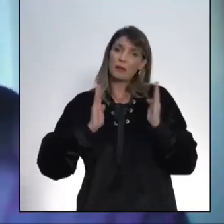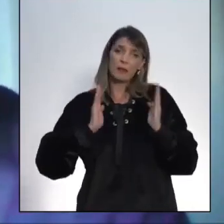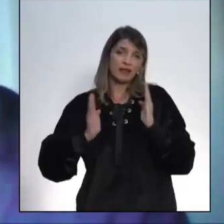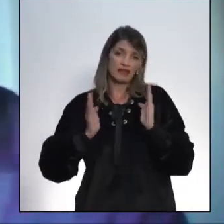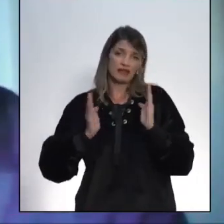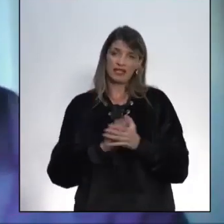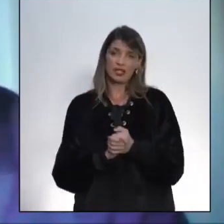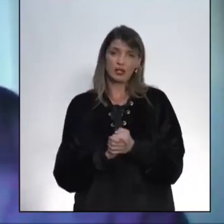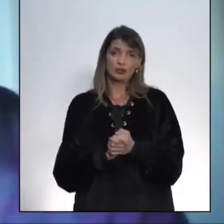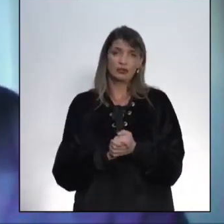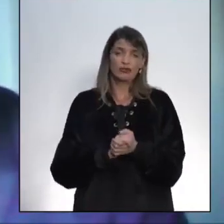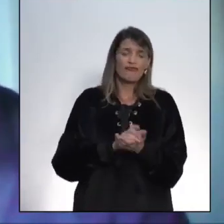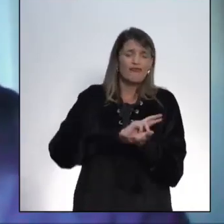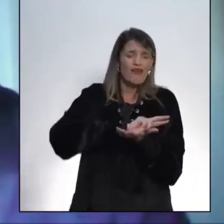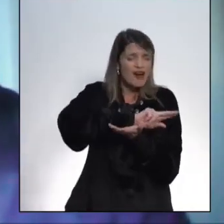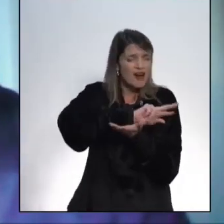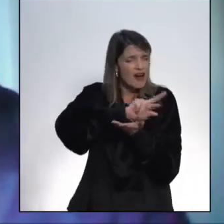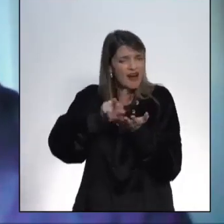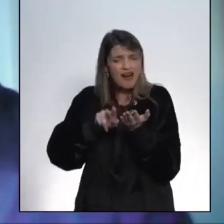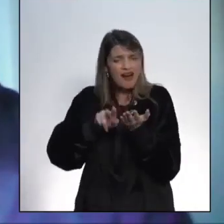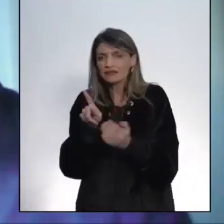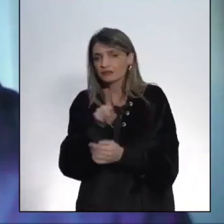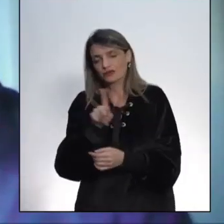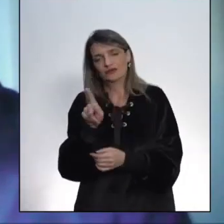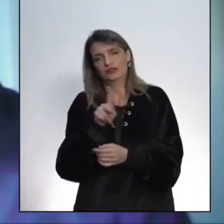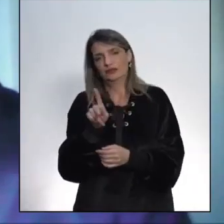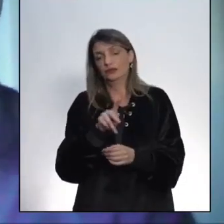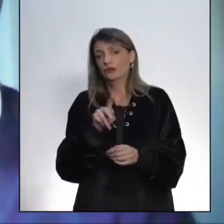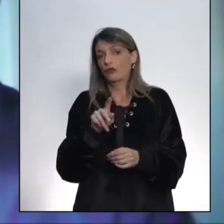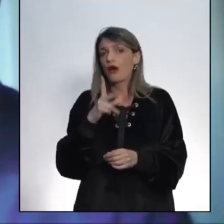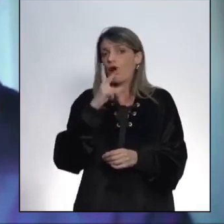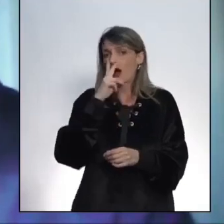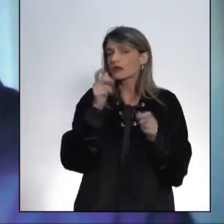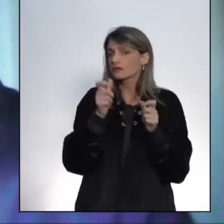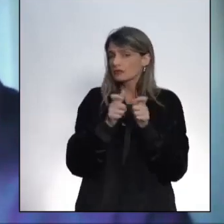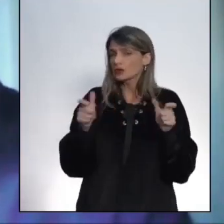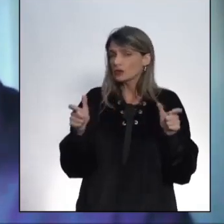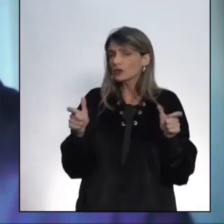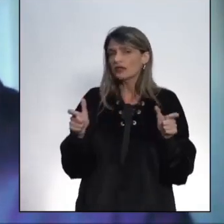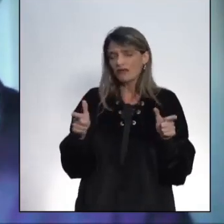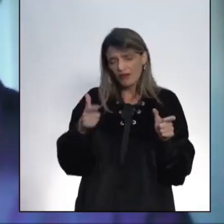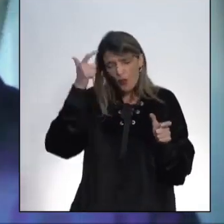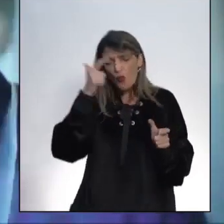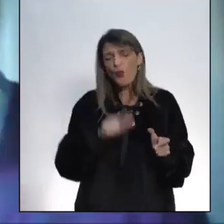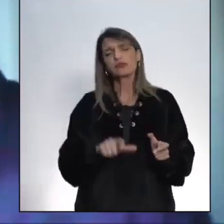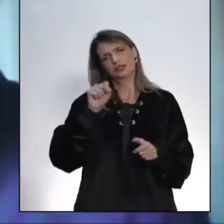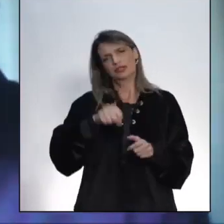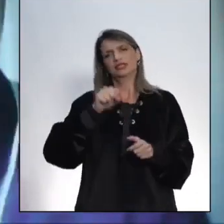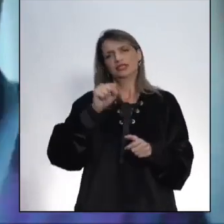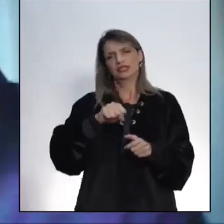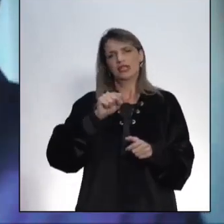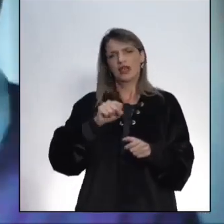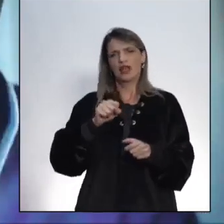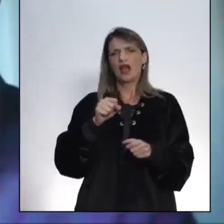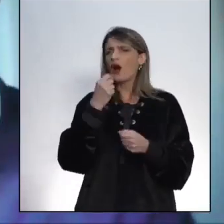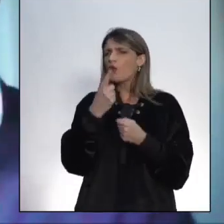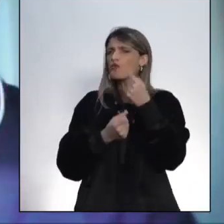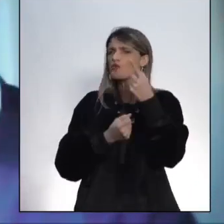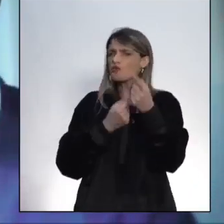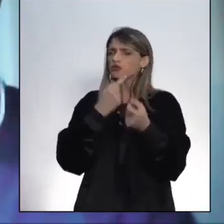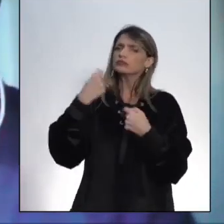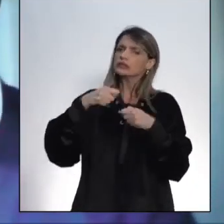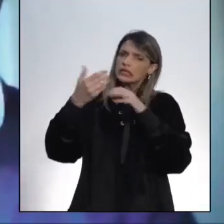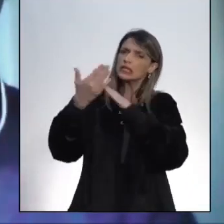muitos professores, não são poucos. Eu acho que a grande maioria vai tirar de letra, alguns vão pedir ajuda e a gente vai